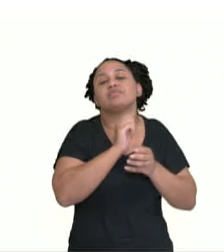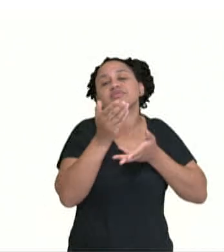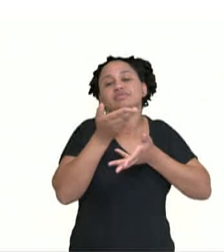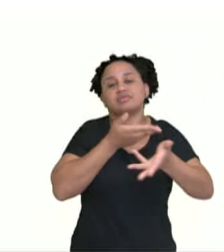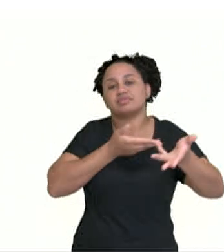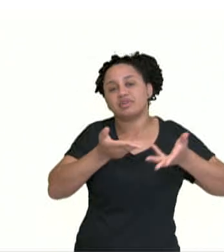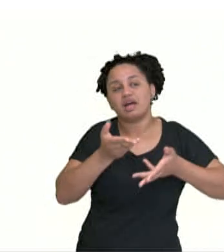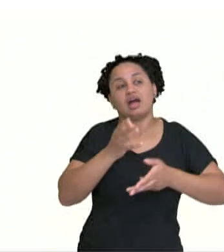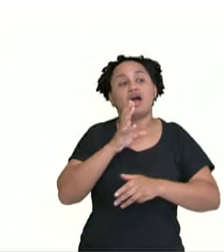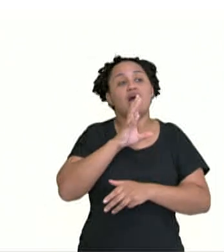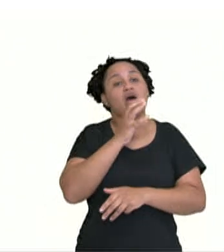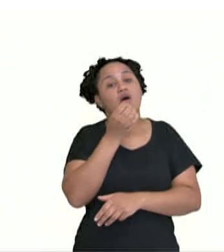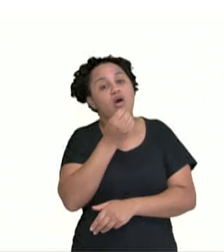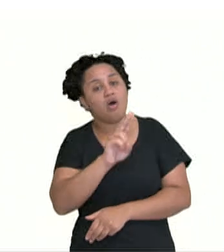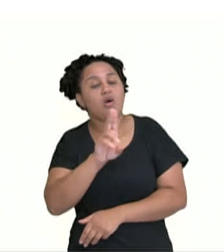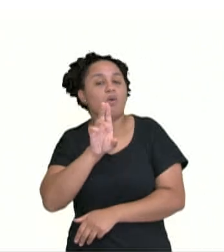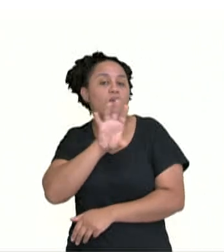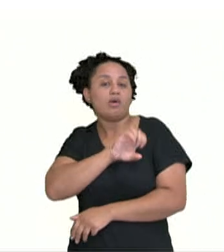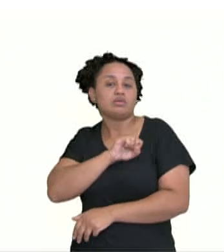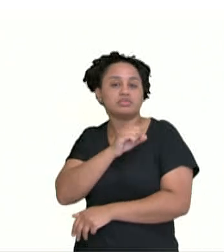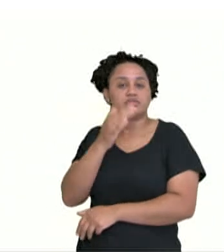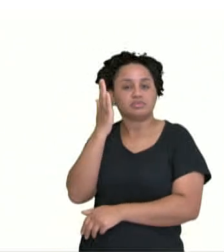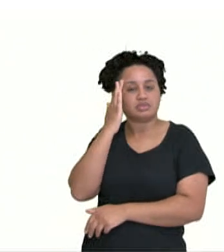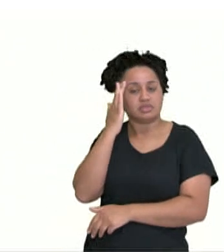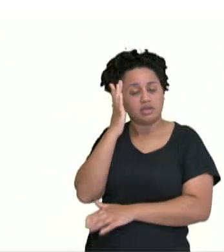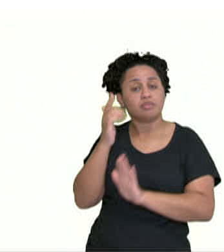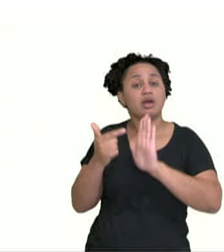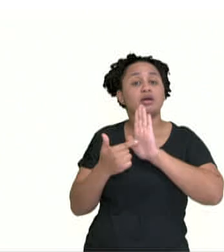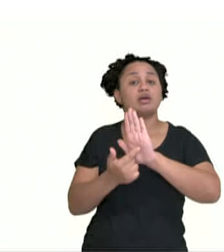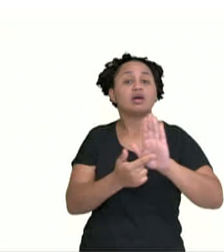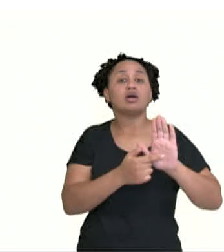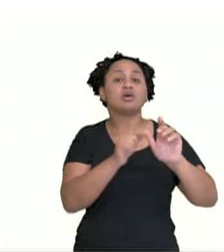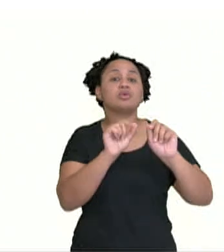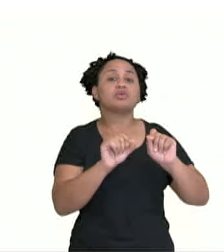pelo saber, então refere-se às orquestras que eram